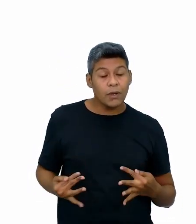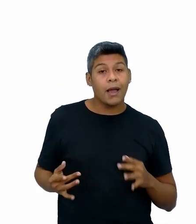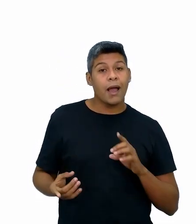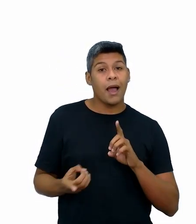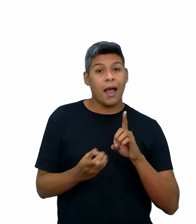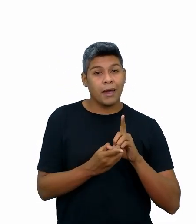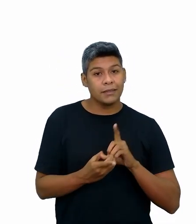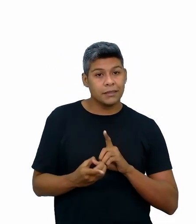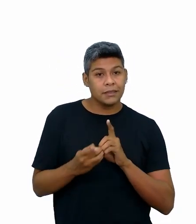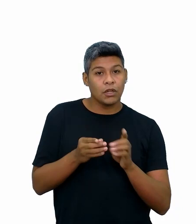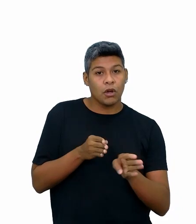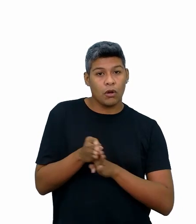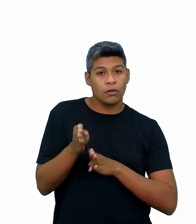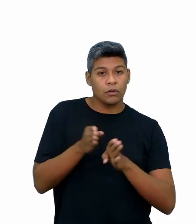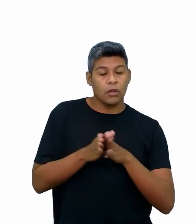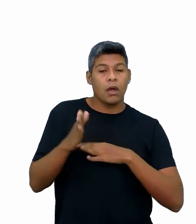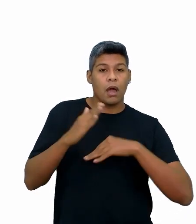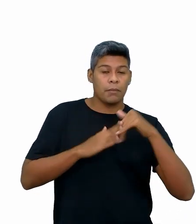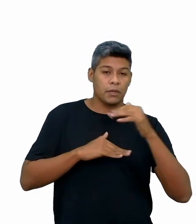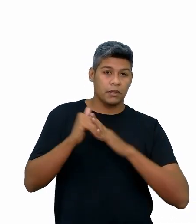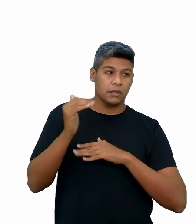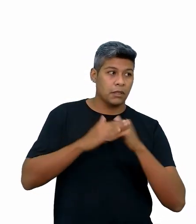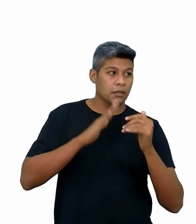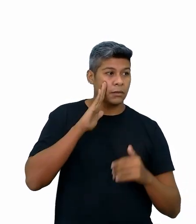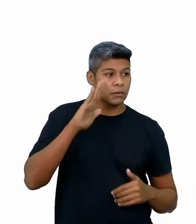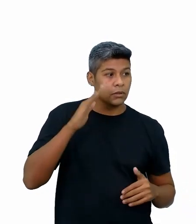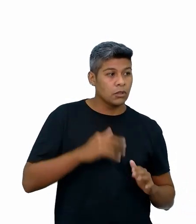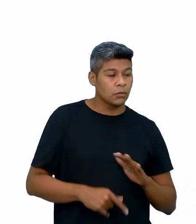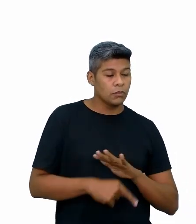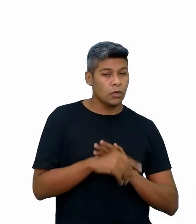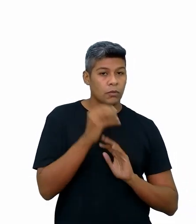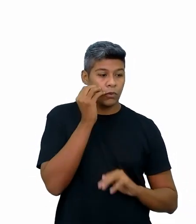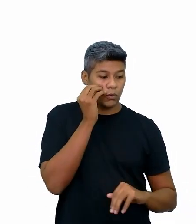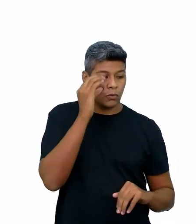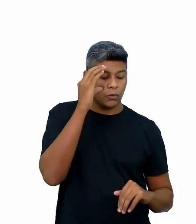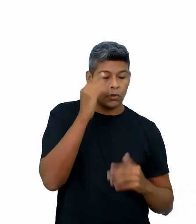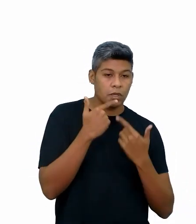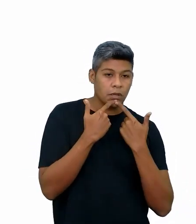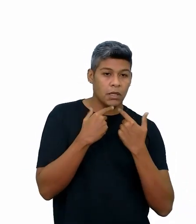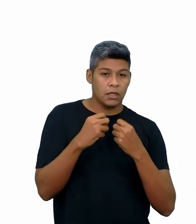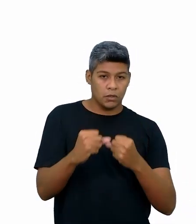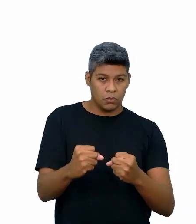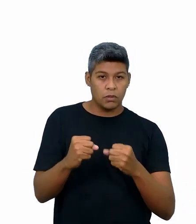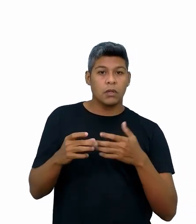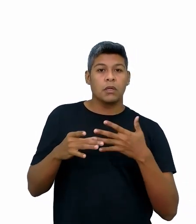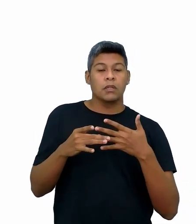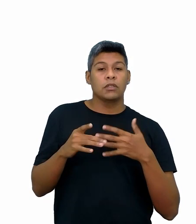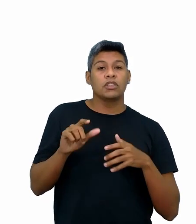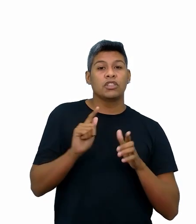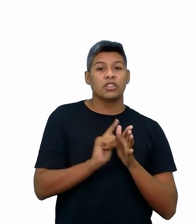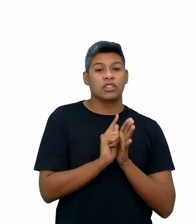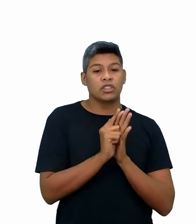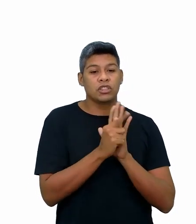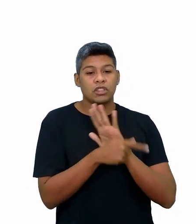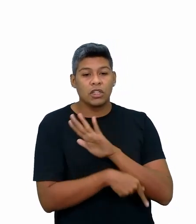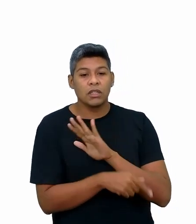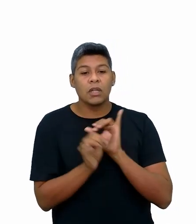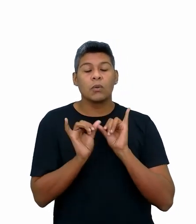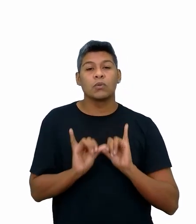atender às orientações da habilidade essencial relativas aos conhecimentos linguísticos do gênero